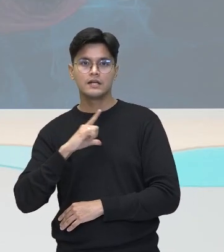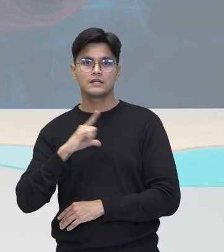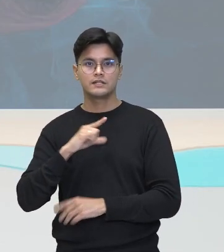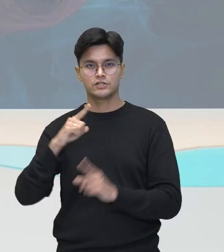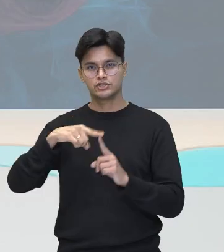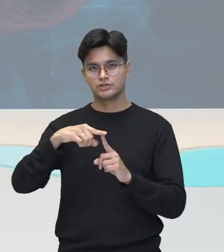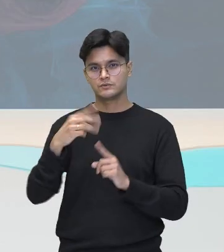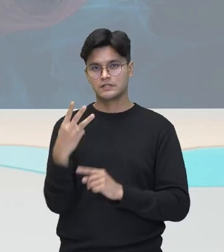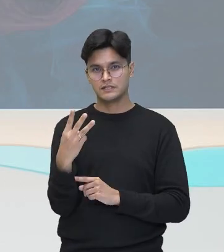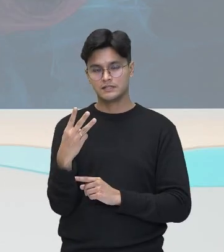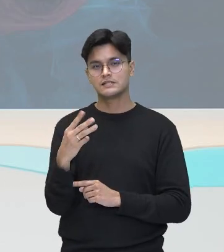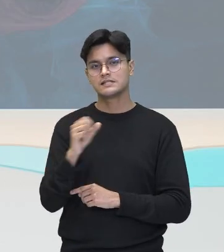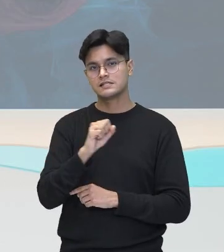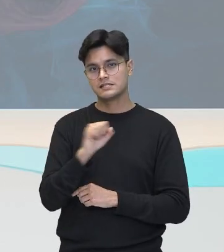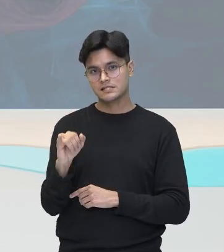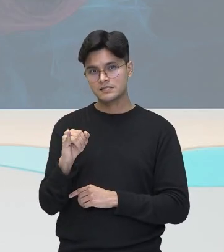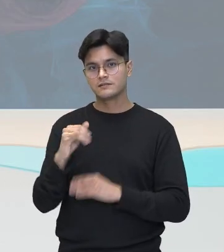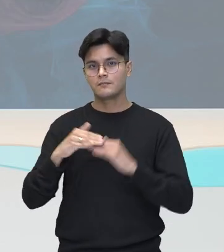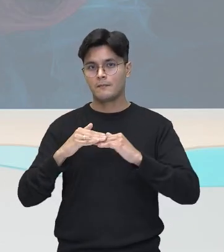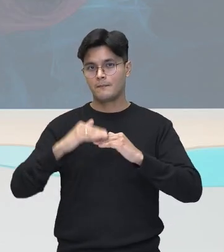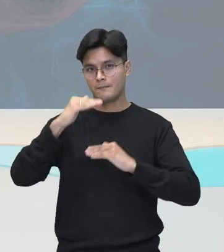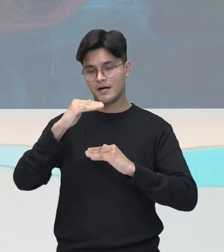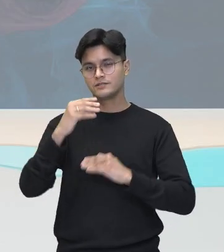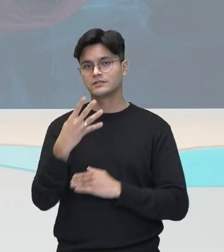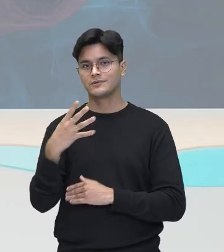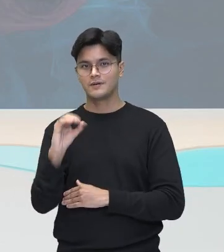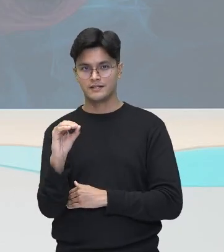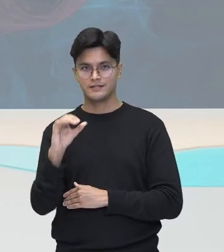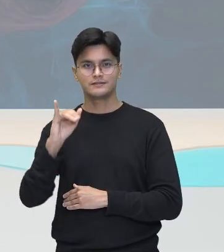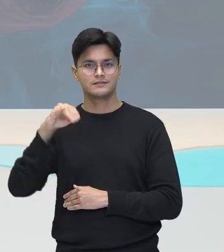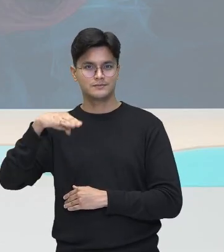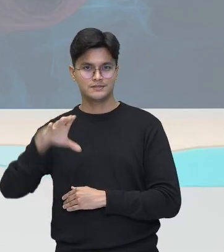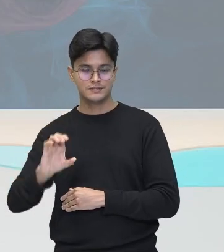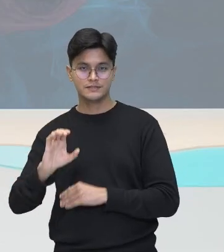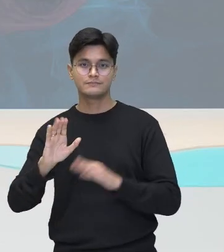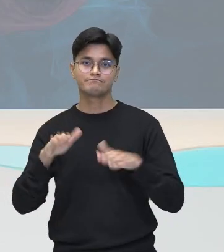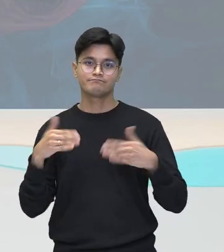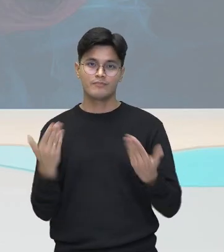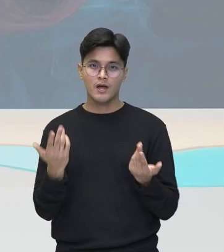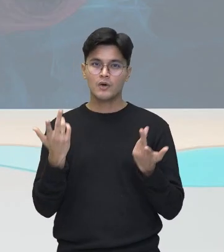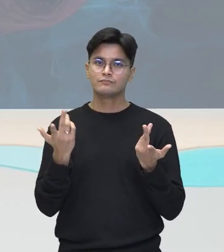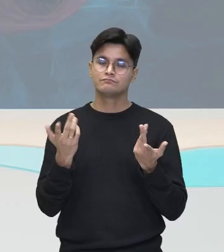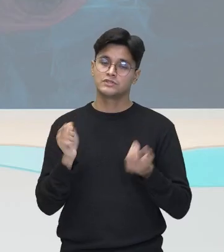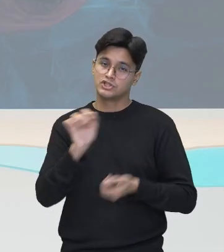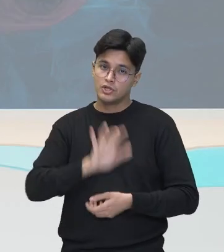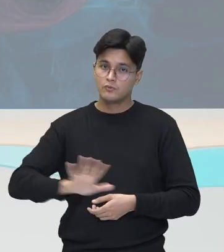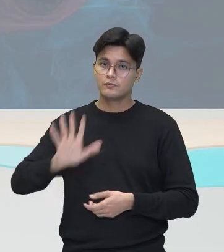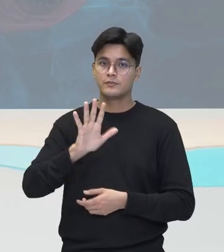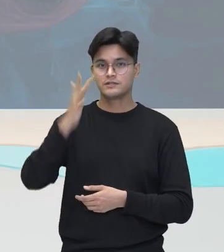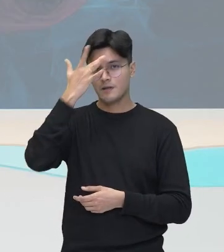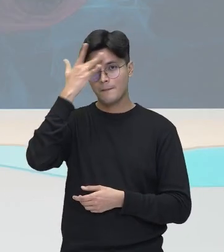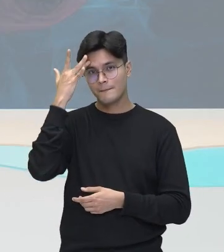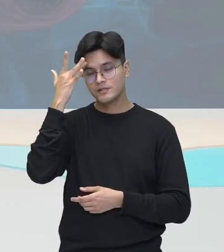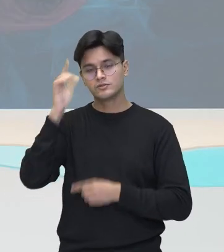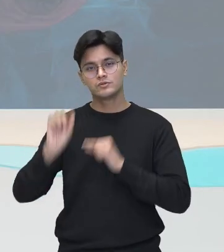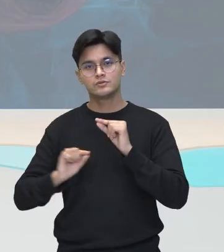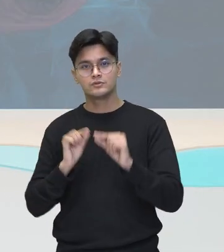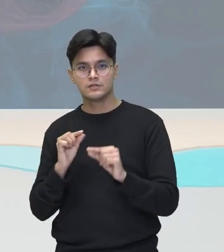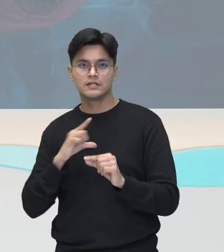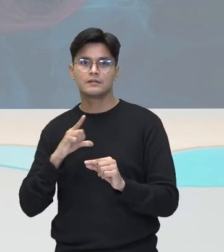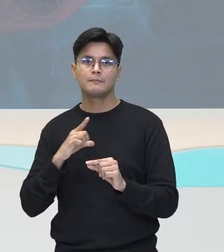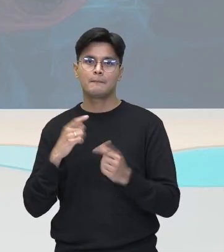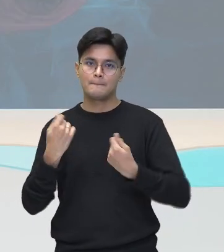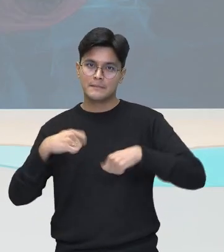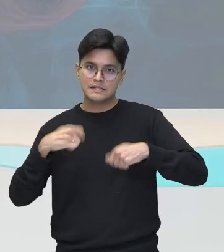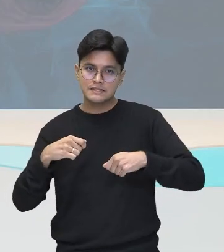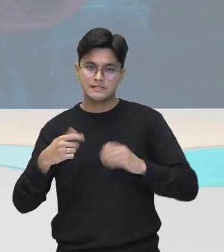de 40. Passou o IMC acima de 40, né? Normalmente as pessoas já vão ter um procedimento cirúrgico